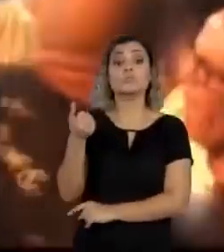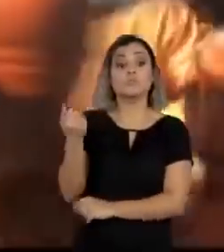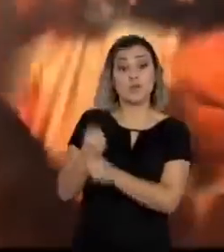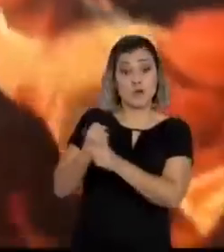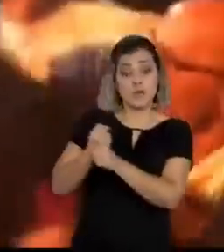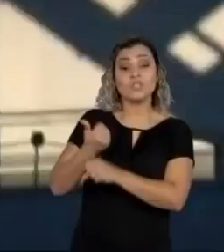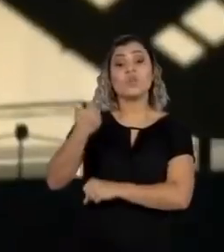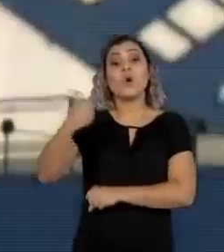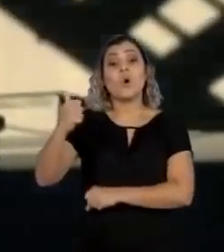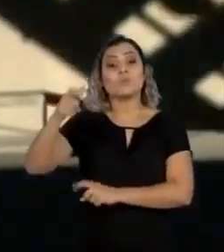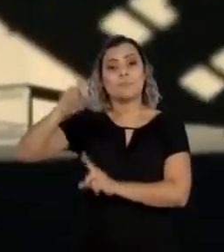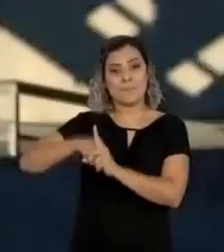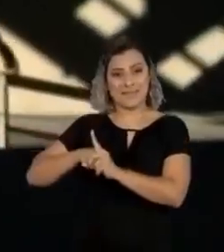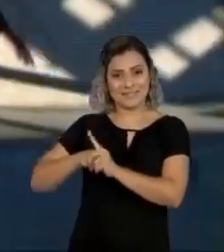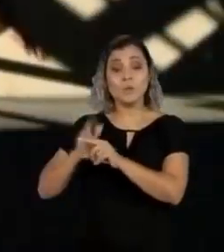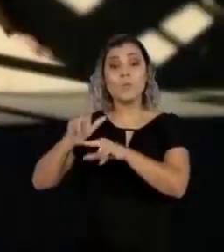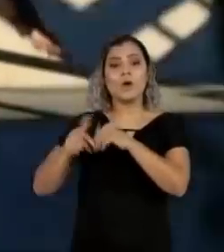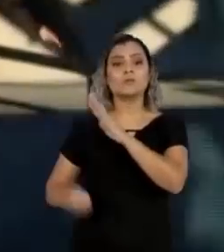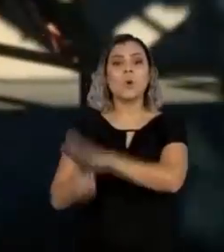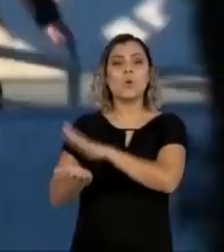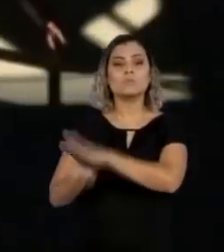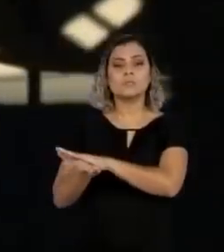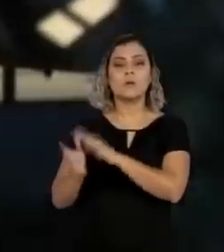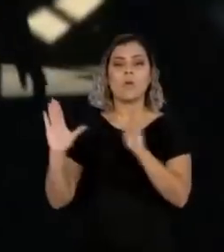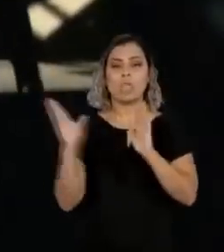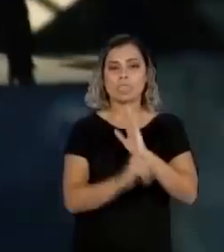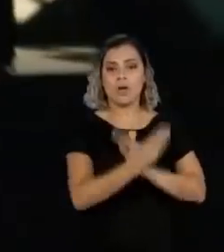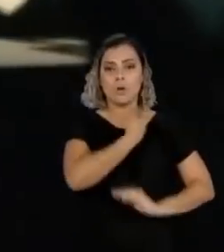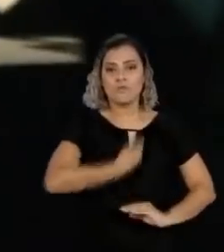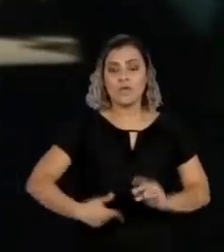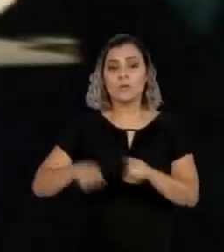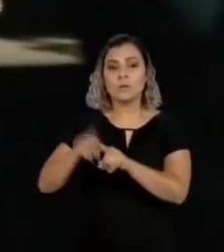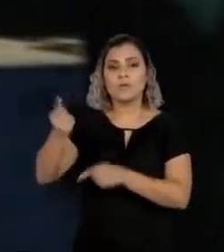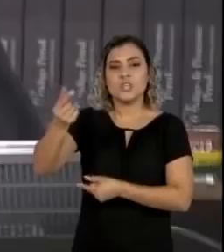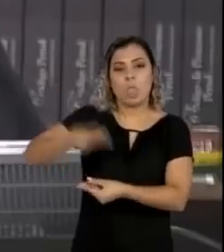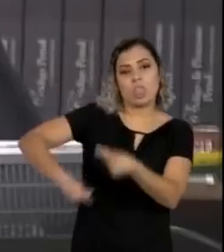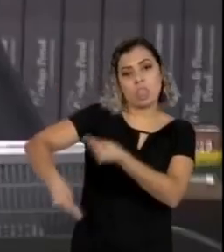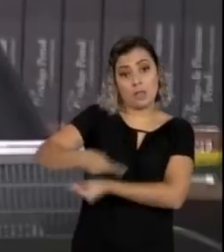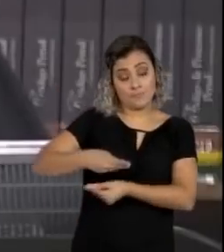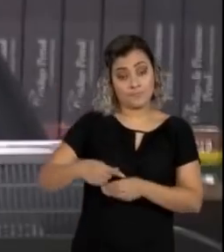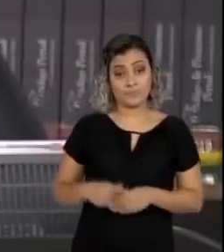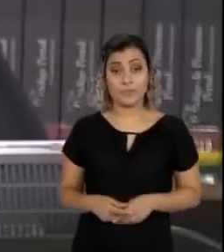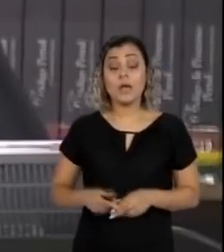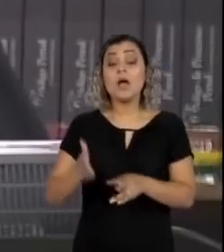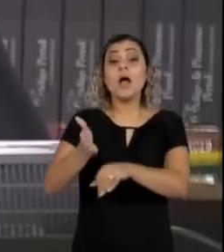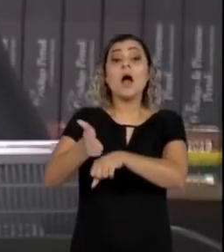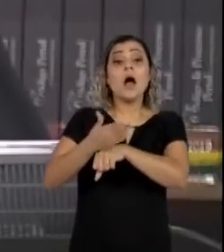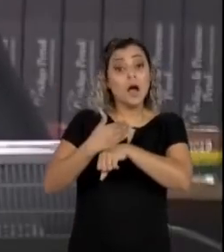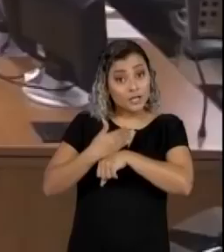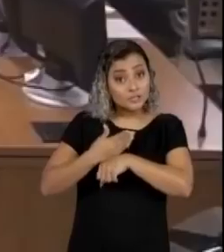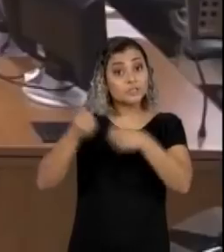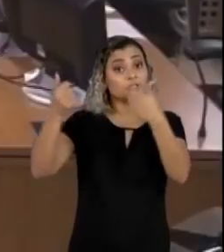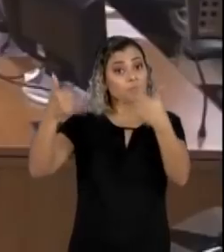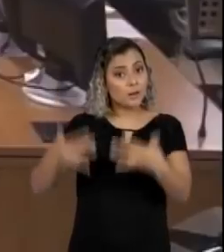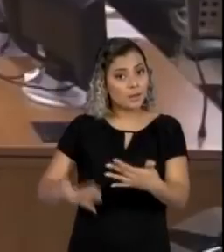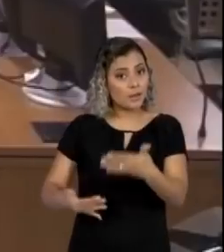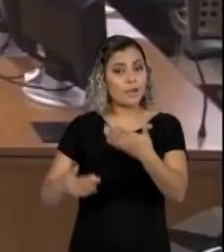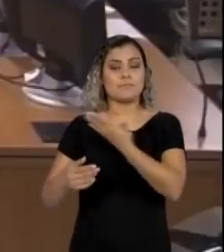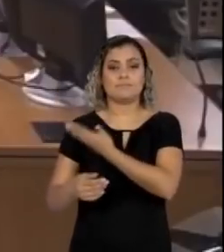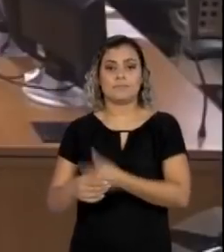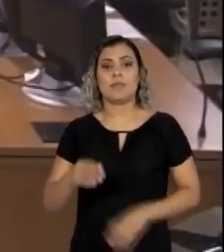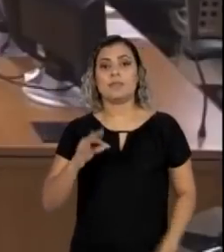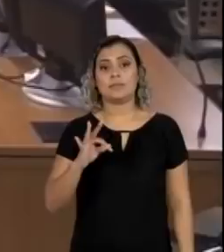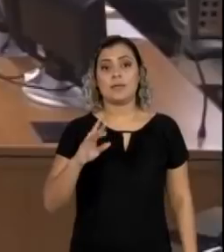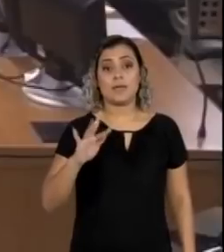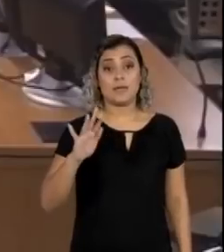11 meses de prisão por corrupção passiva e ativa e lavagem de dinheiro. Antes de julgar o mérito da ação, o